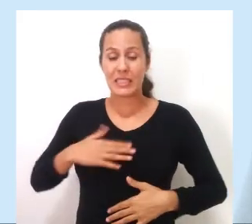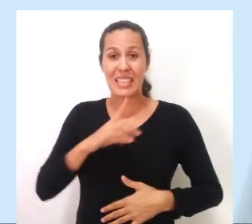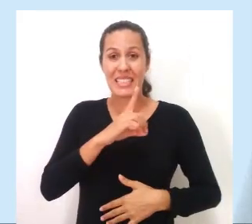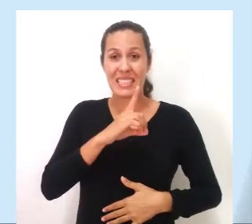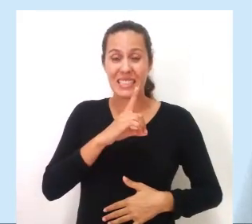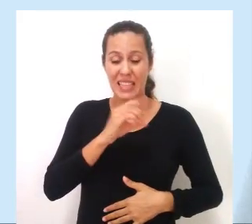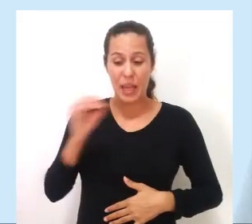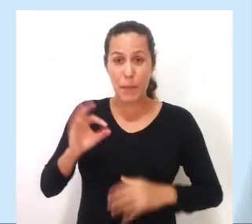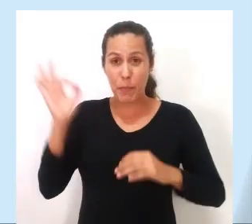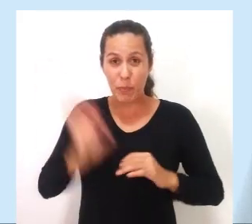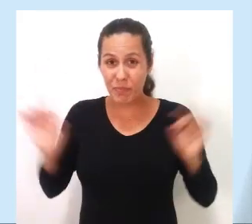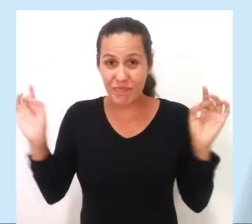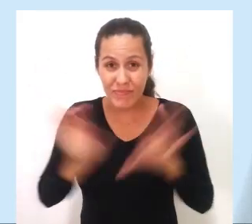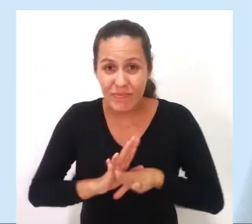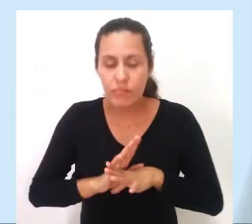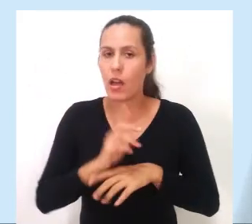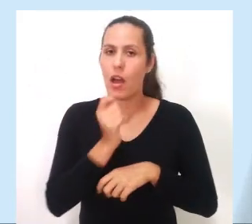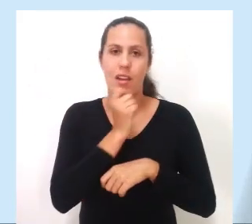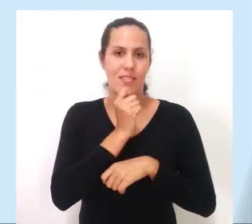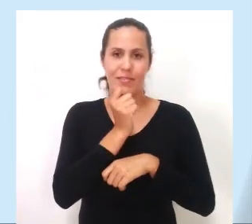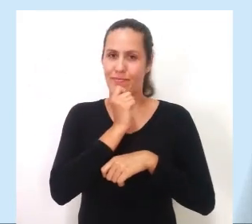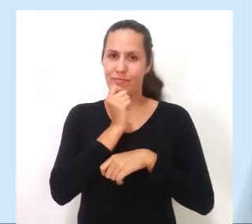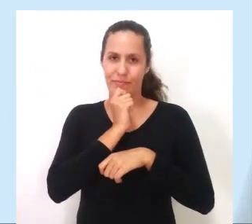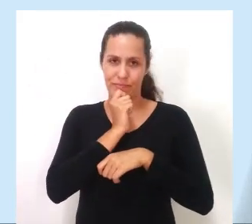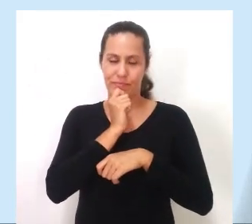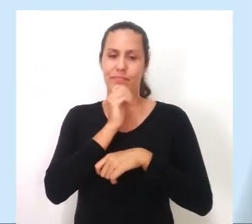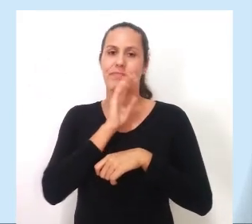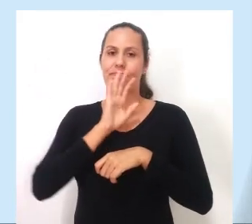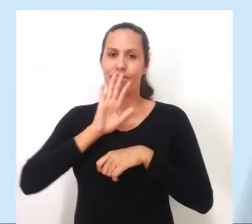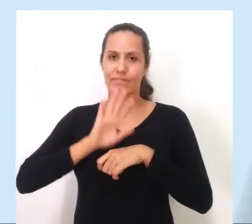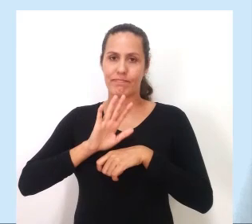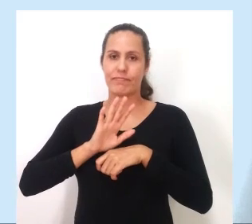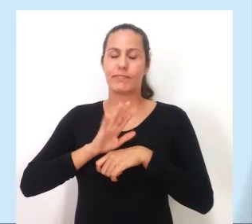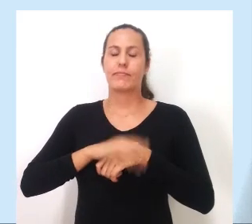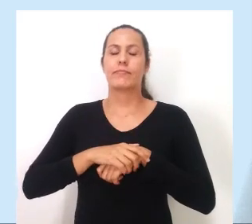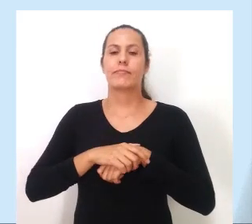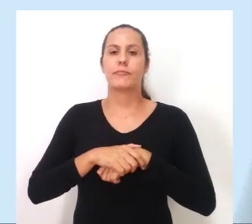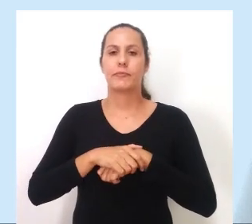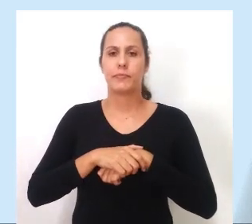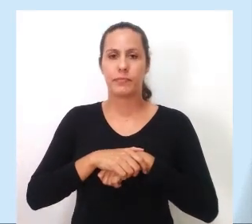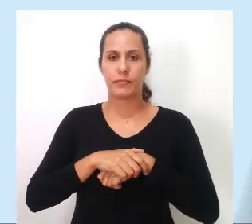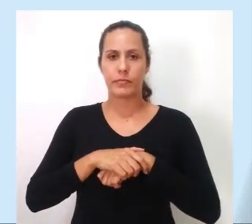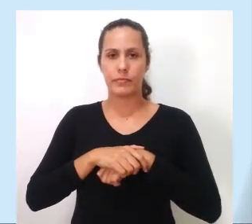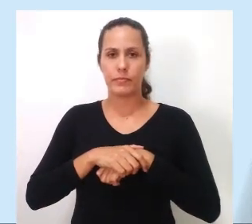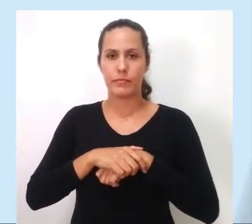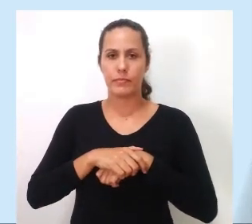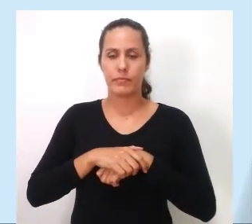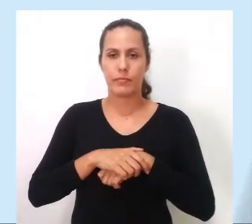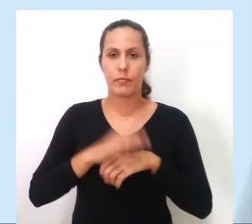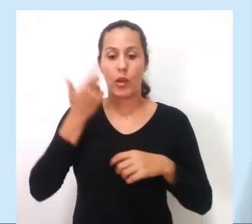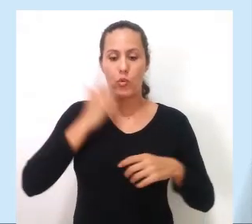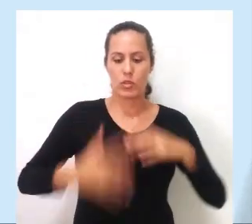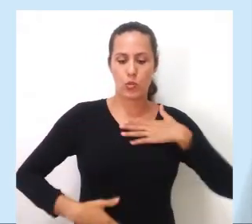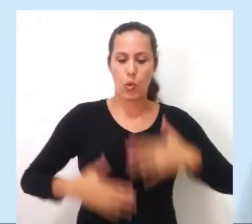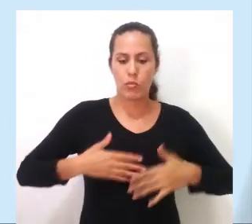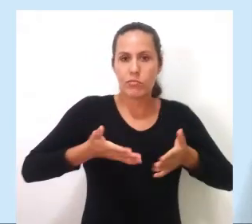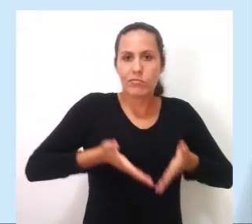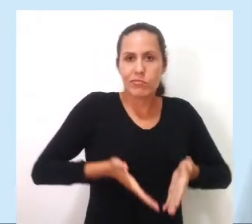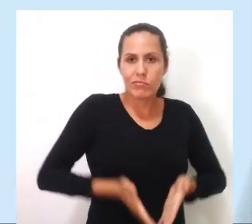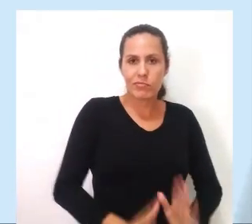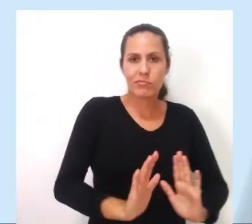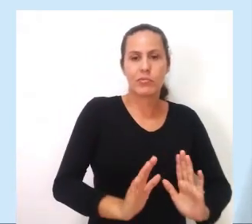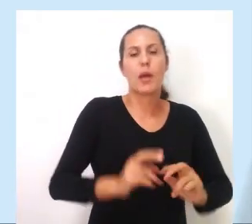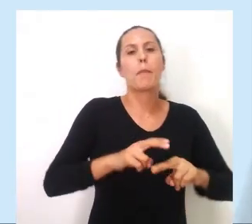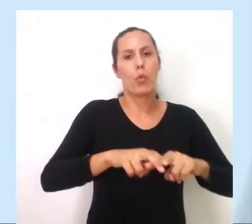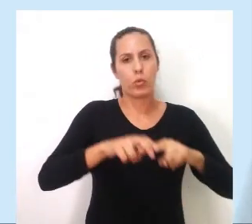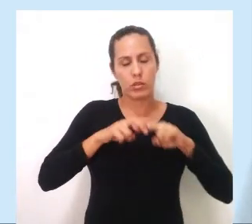da adolescente, ele de certa forma não está adequado e nem preparado para o parto.